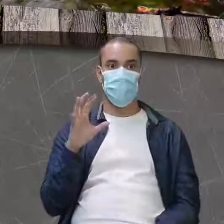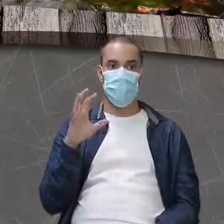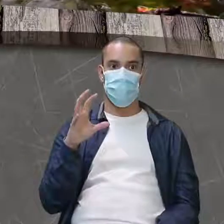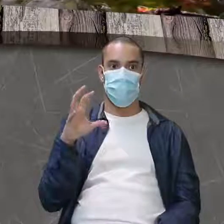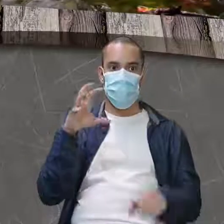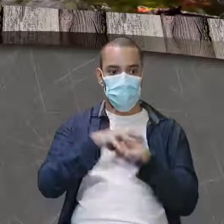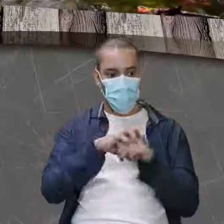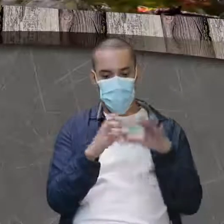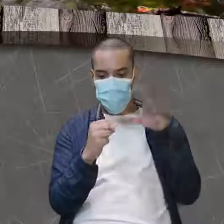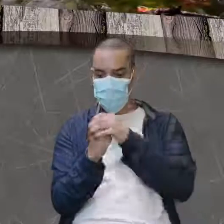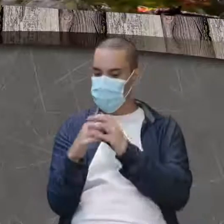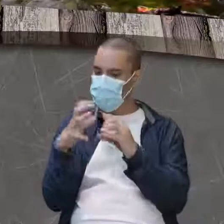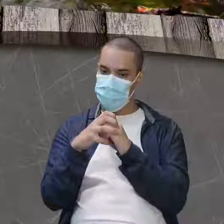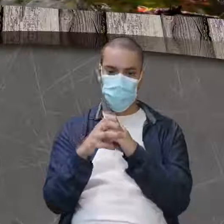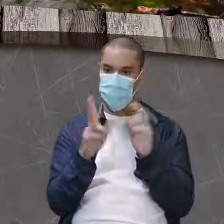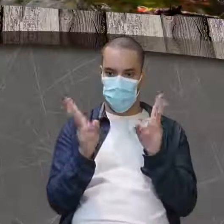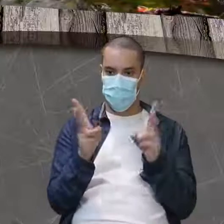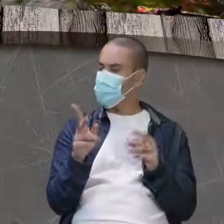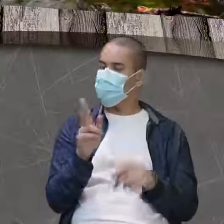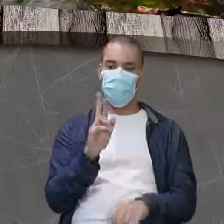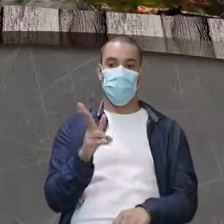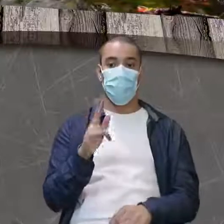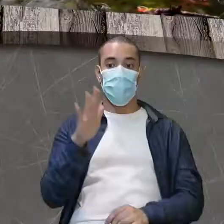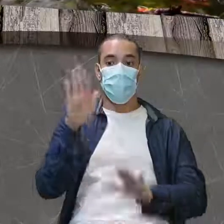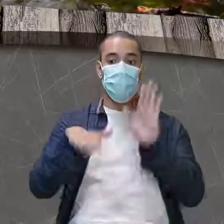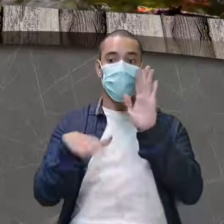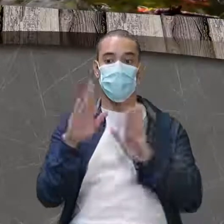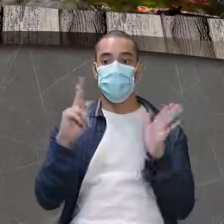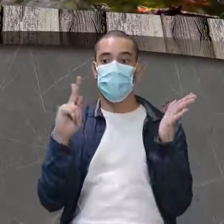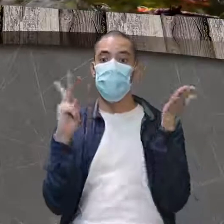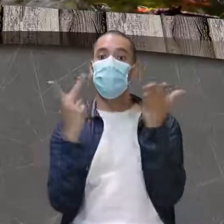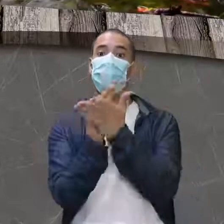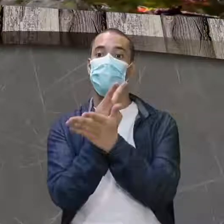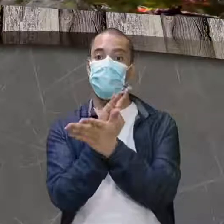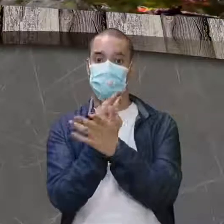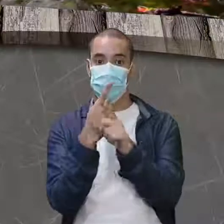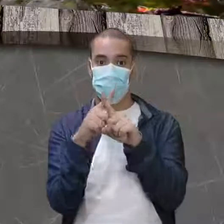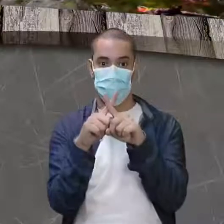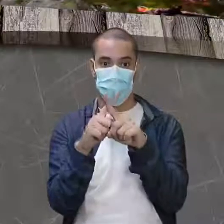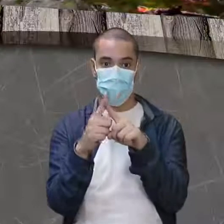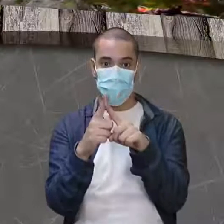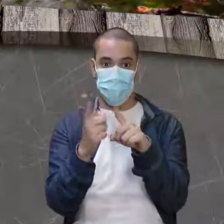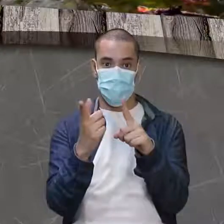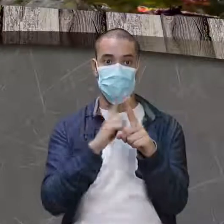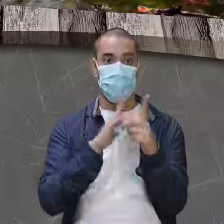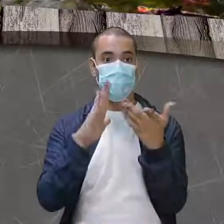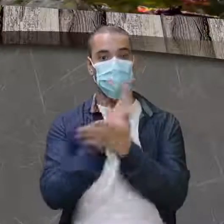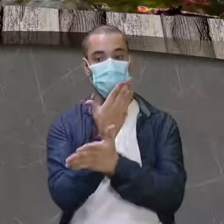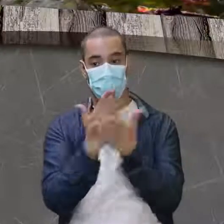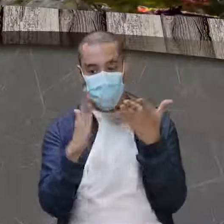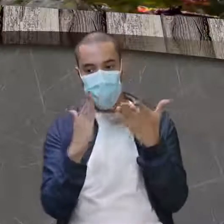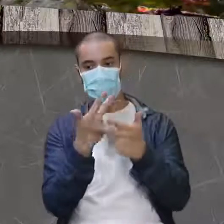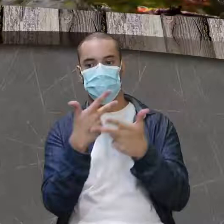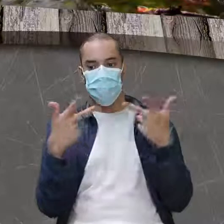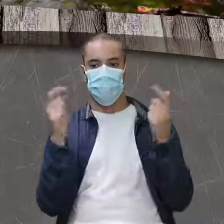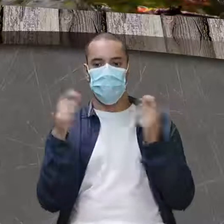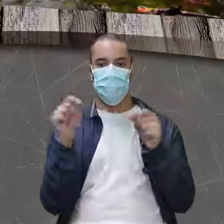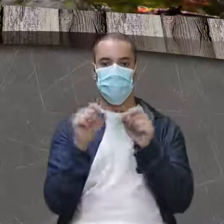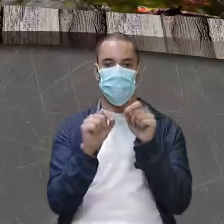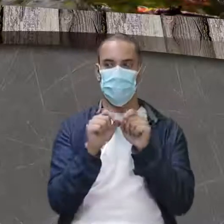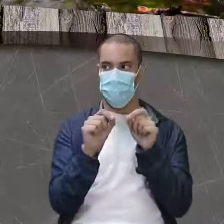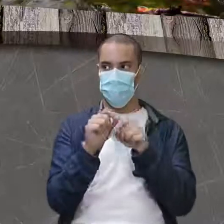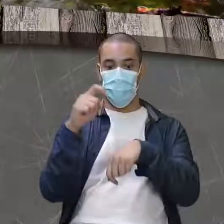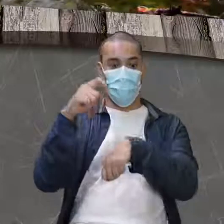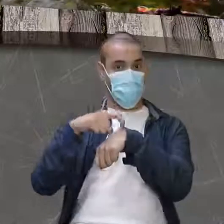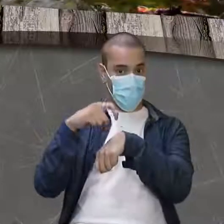comem uns aos outros entre si, tá? Mas eles vão apresentar algumas situações de canibalismo num